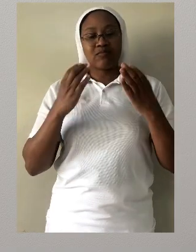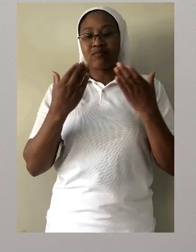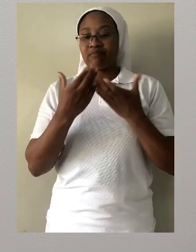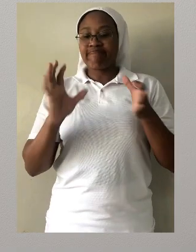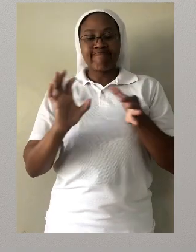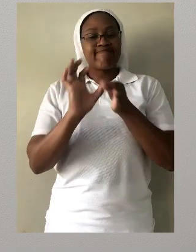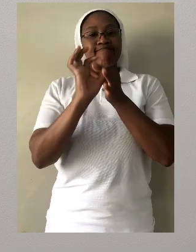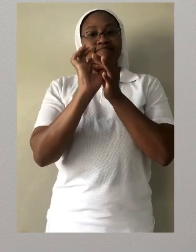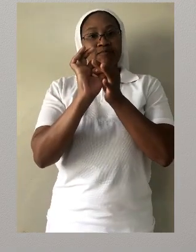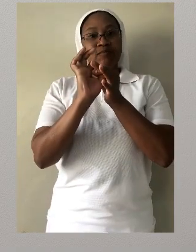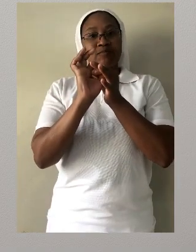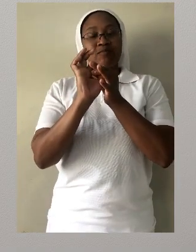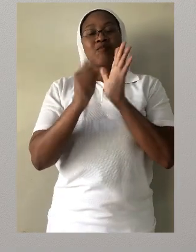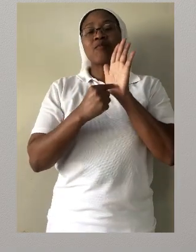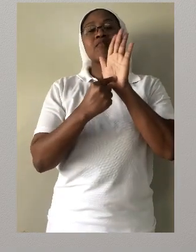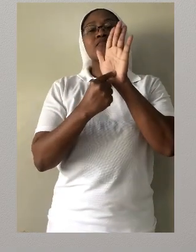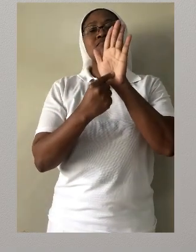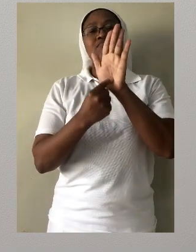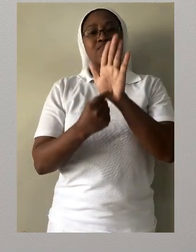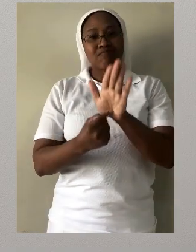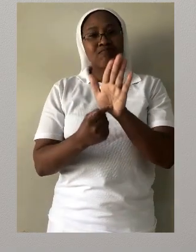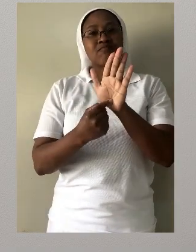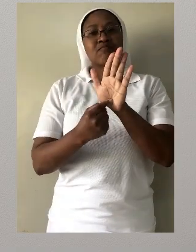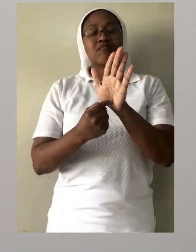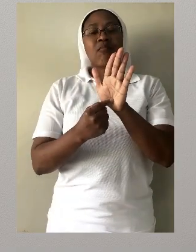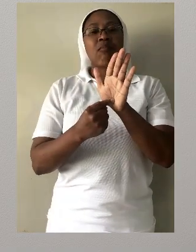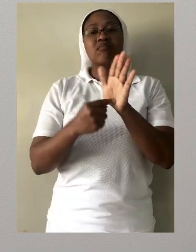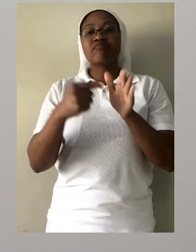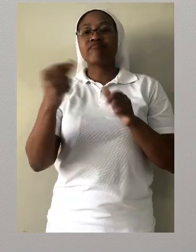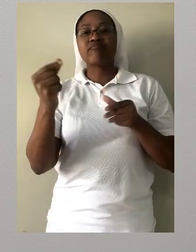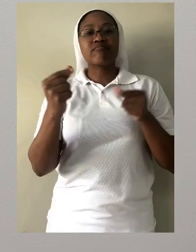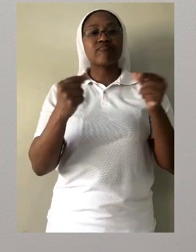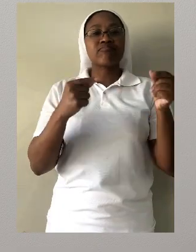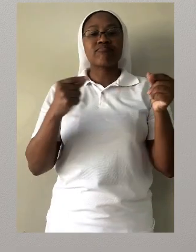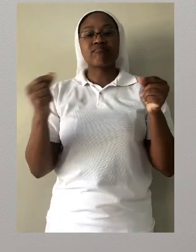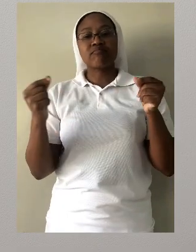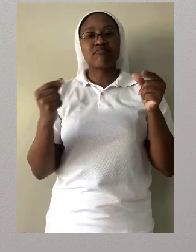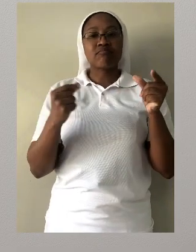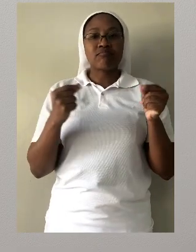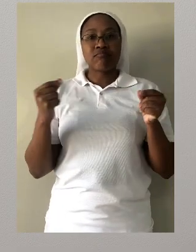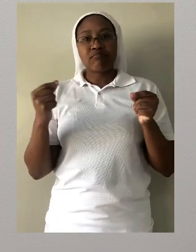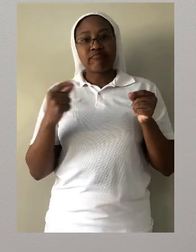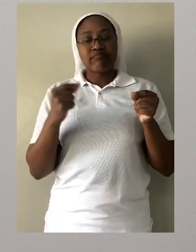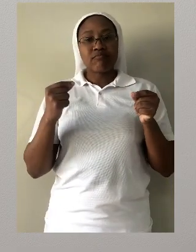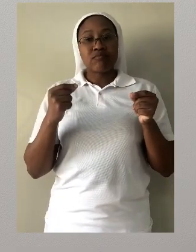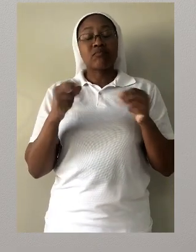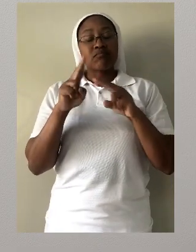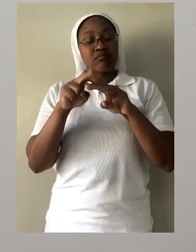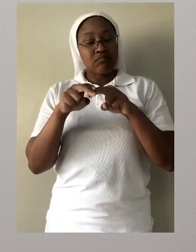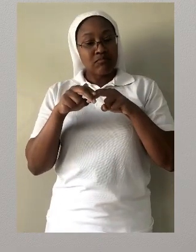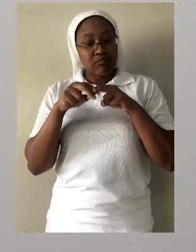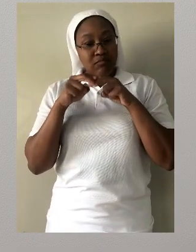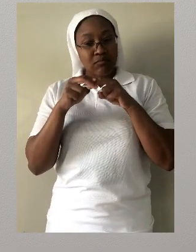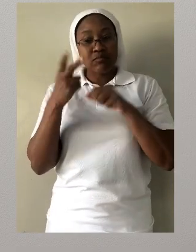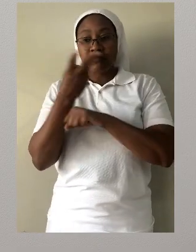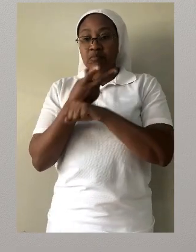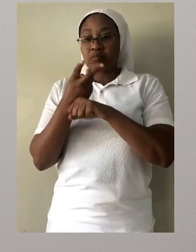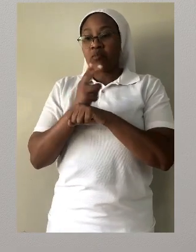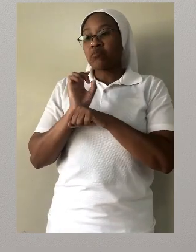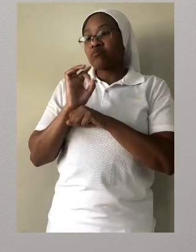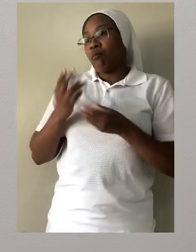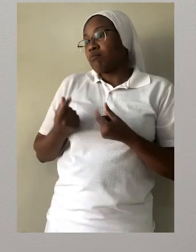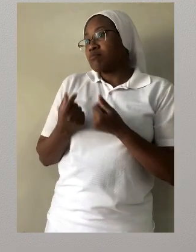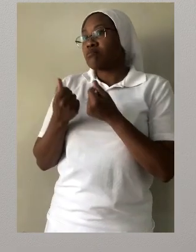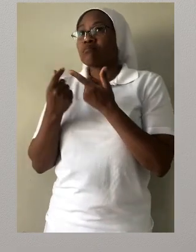uma comunidade eclesial, gera uma contínua migração, ou trânsito religioso, em busca